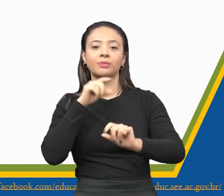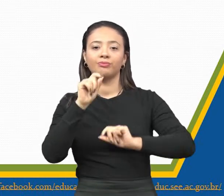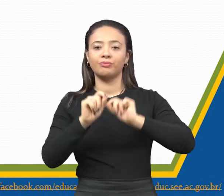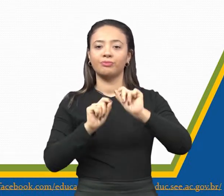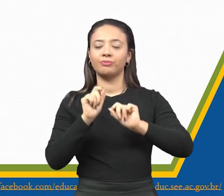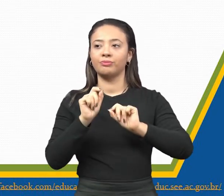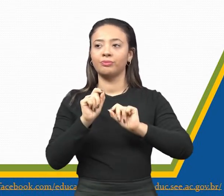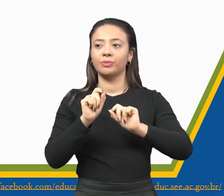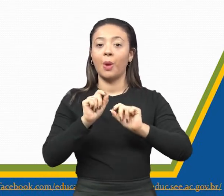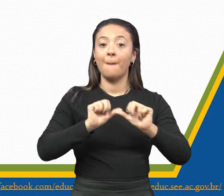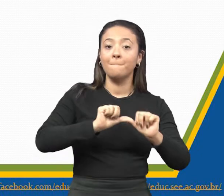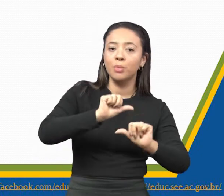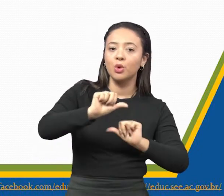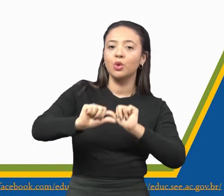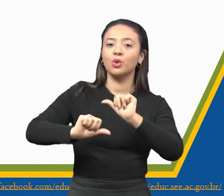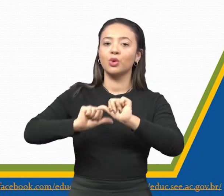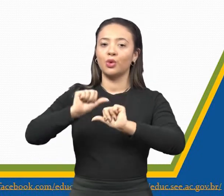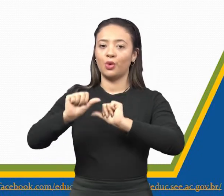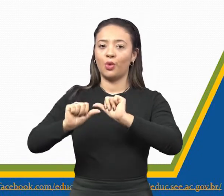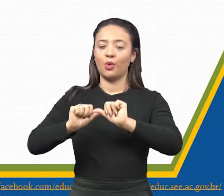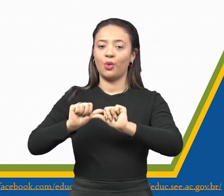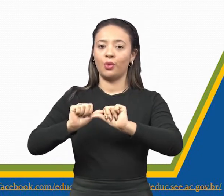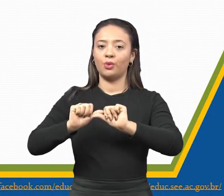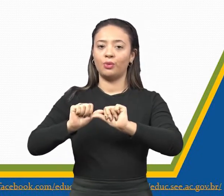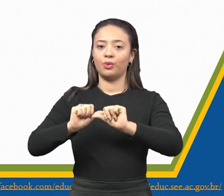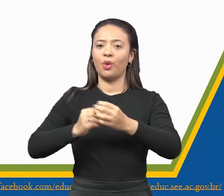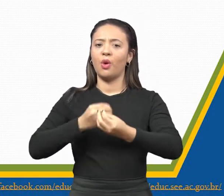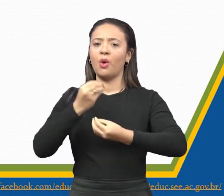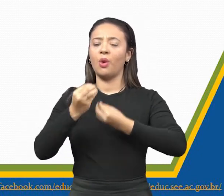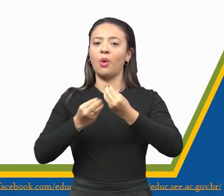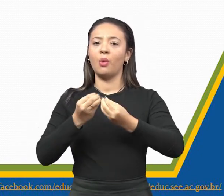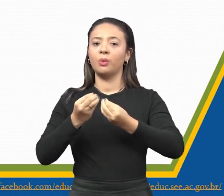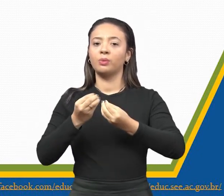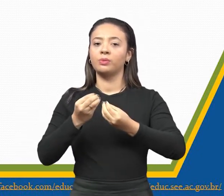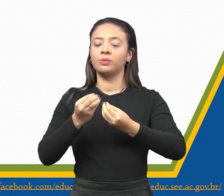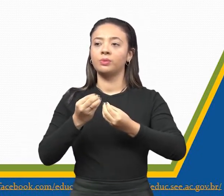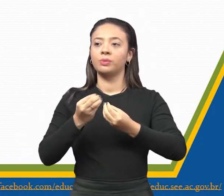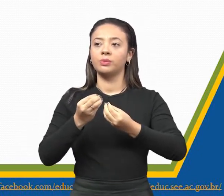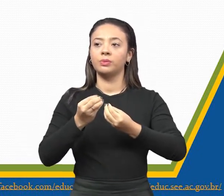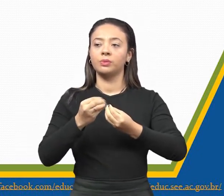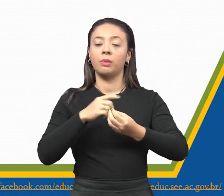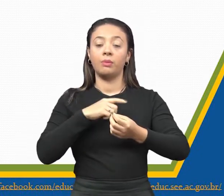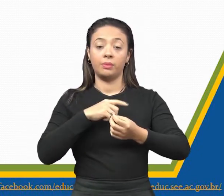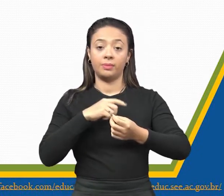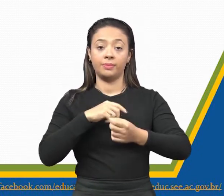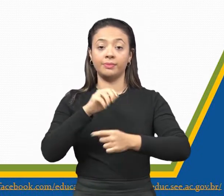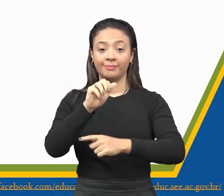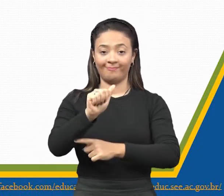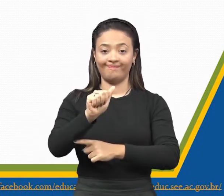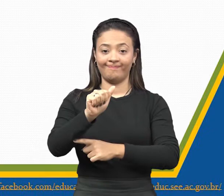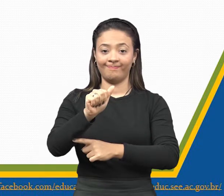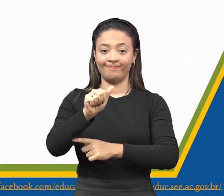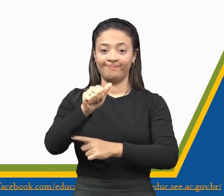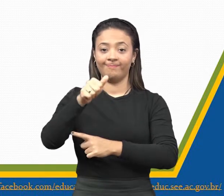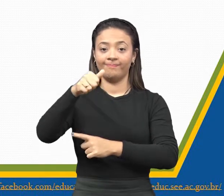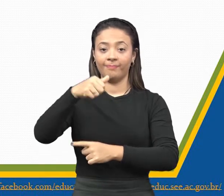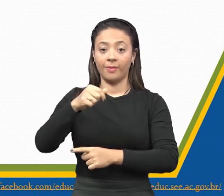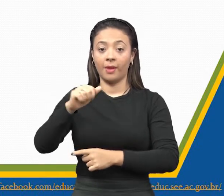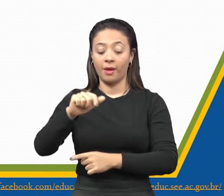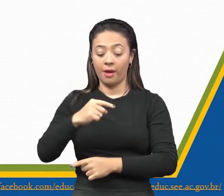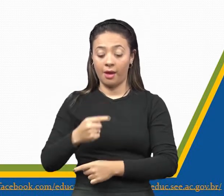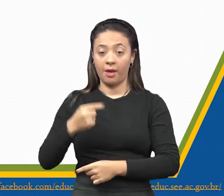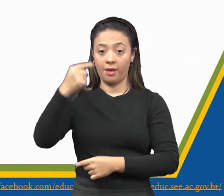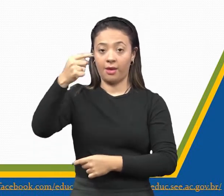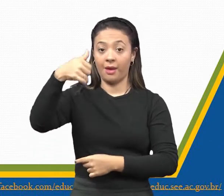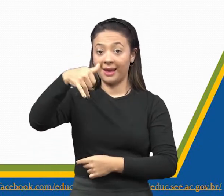função ela já se transforma na sua inversa, ou seja, na função exponencial. Vamos ter que a elevado a y